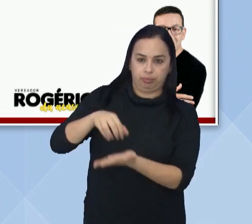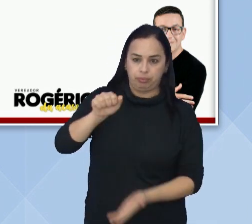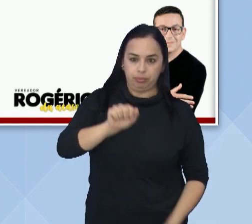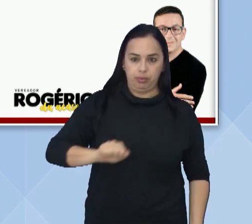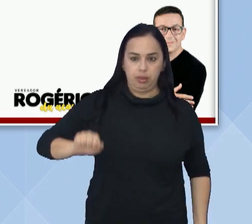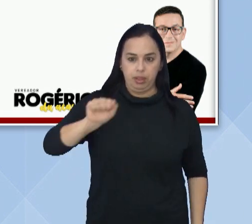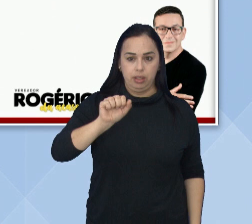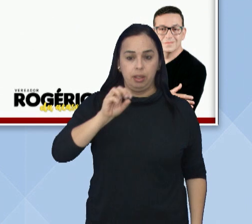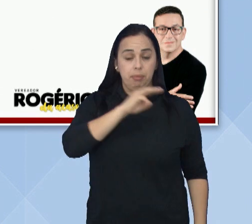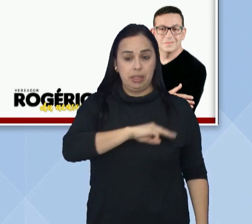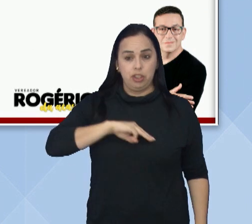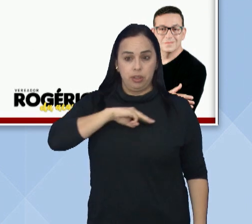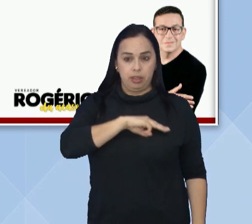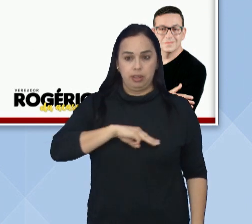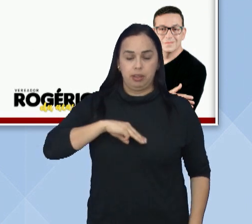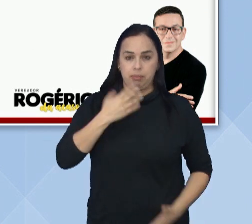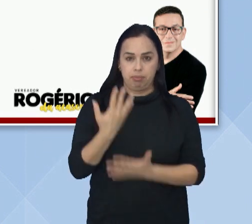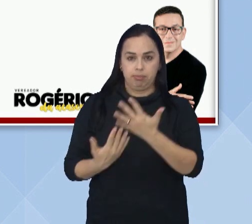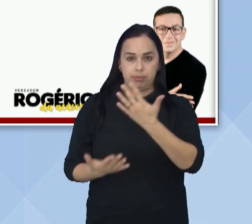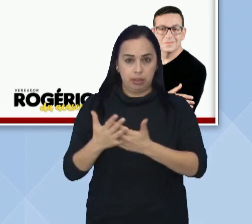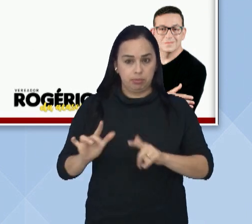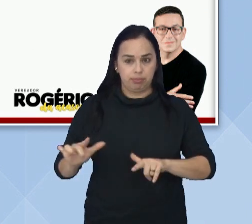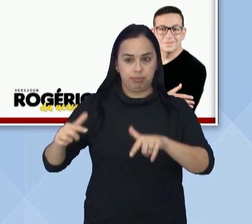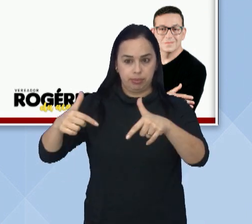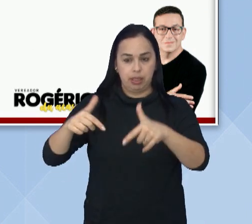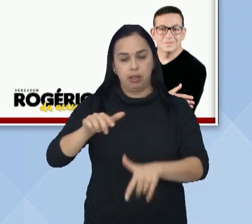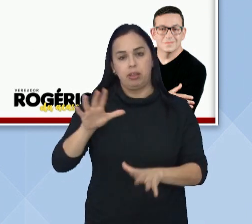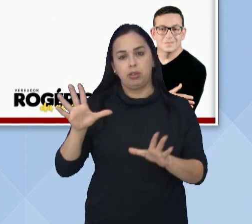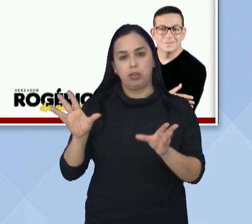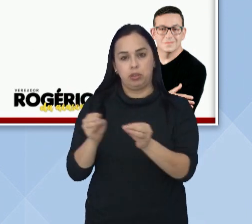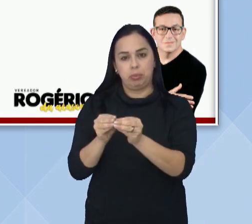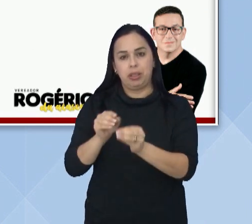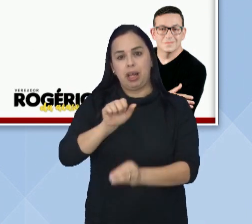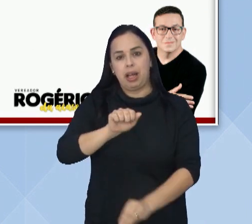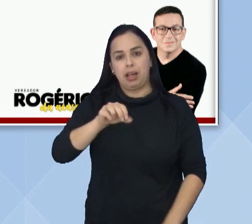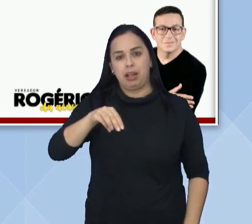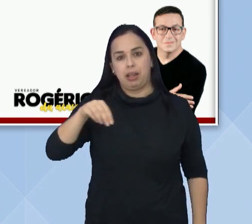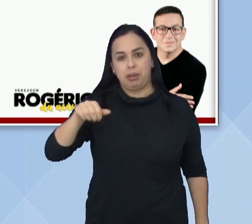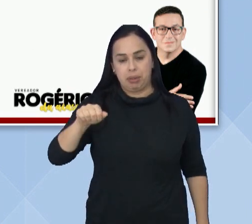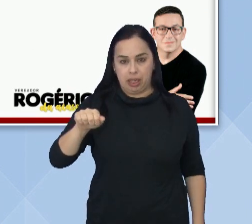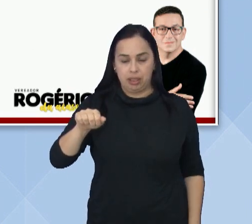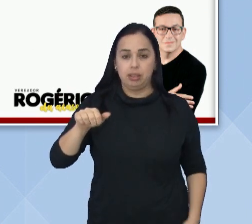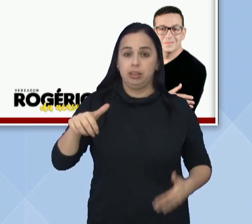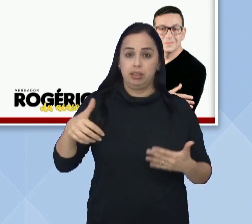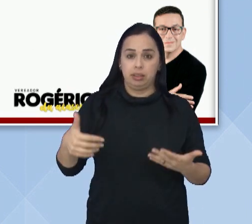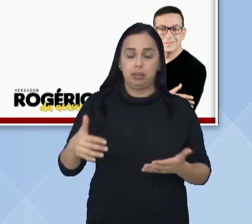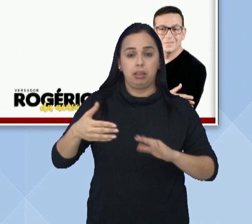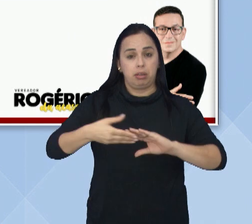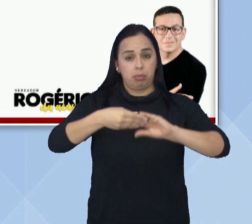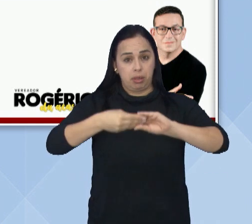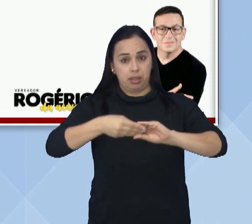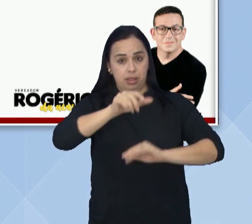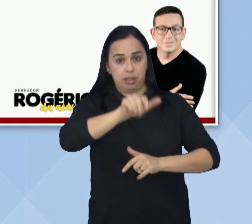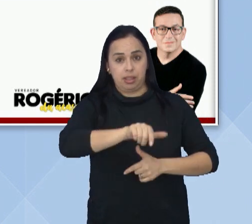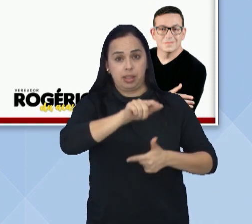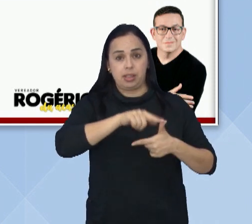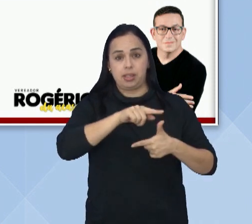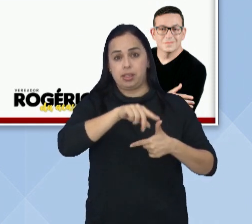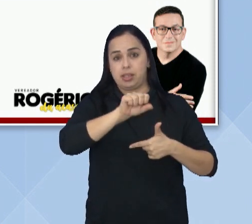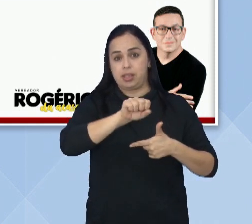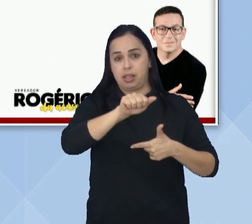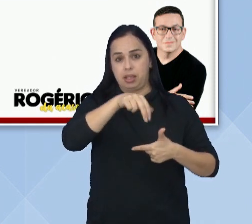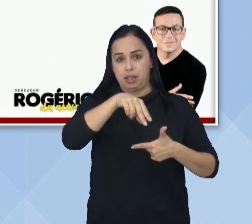Associação Missionária Mãos Ativas, a AMA. E cumprimentar também a senhora Sandra Pereira de